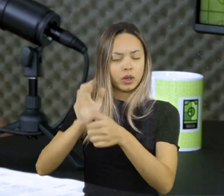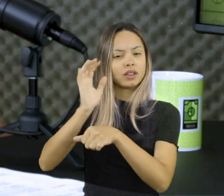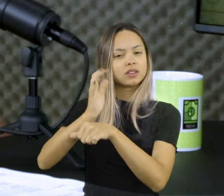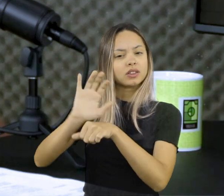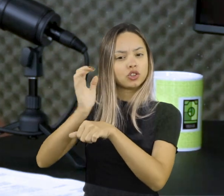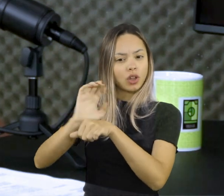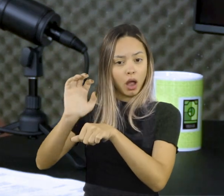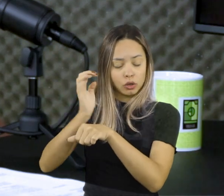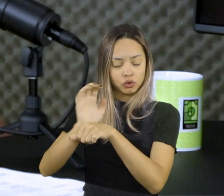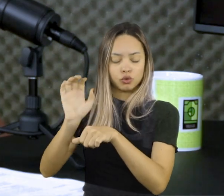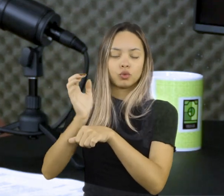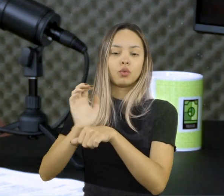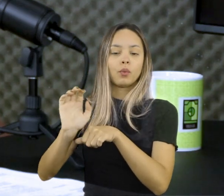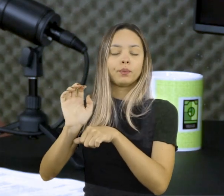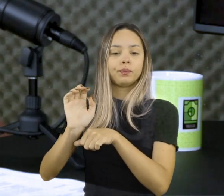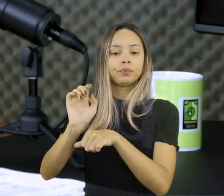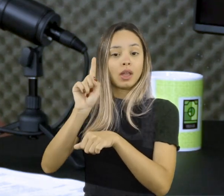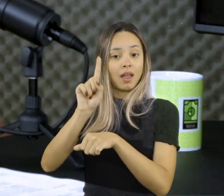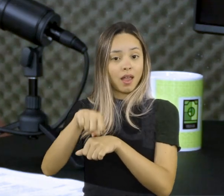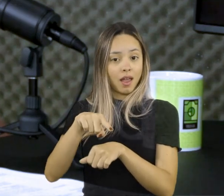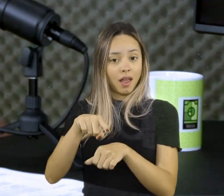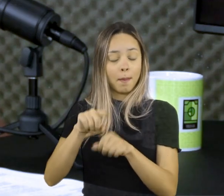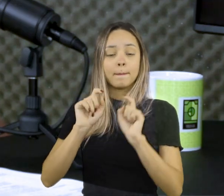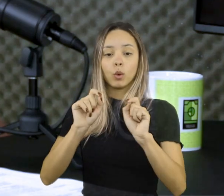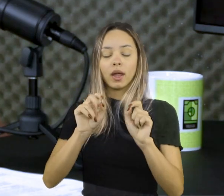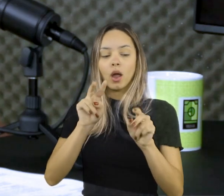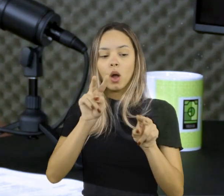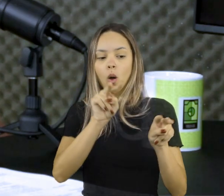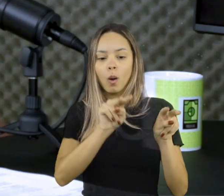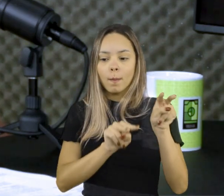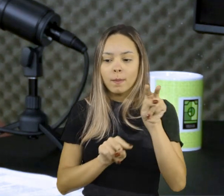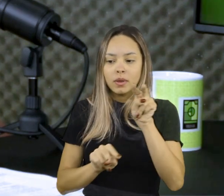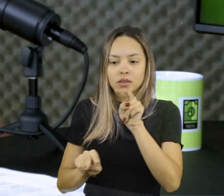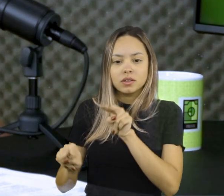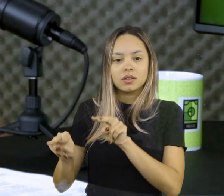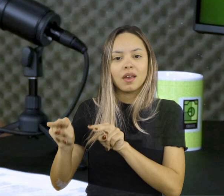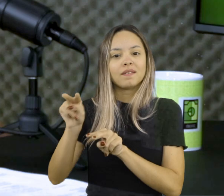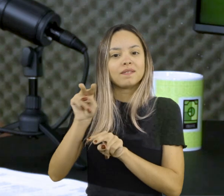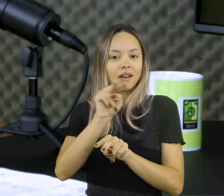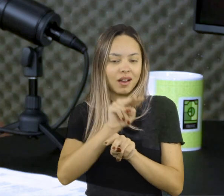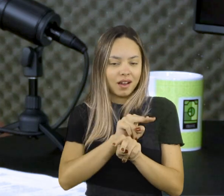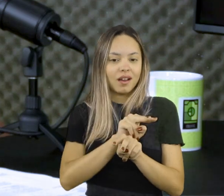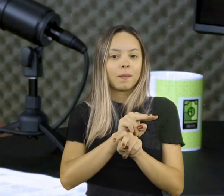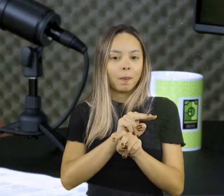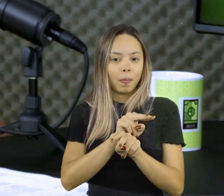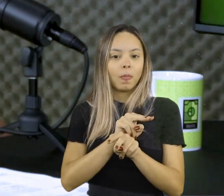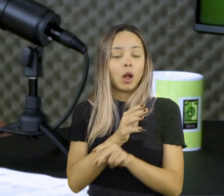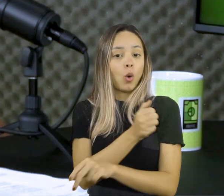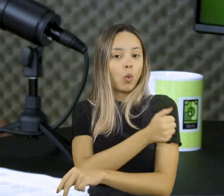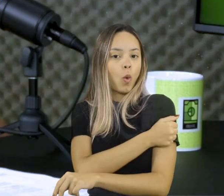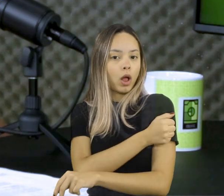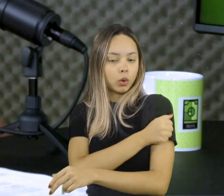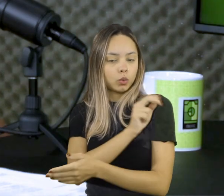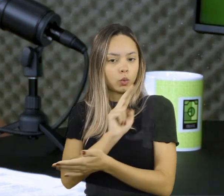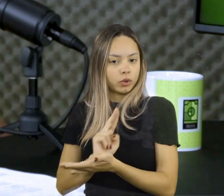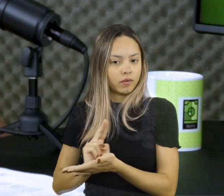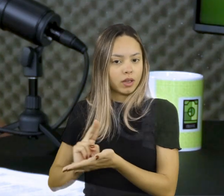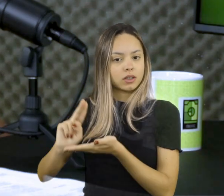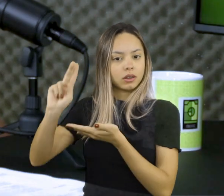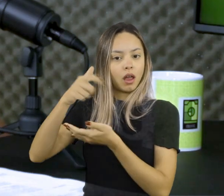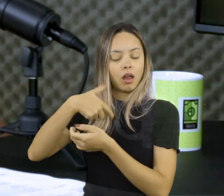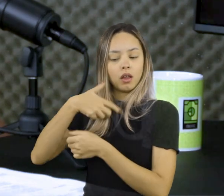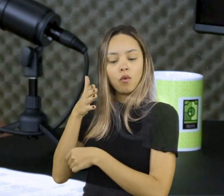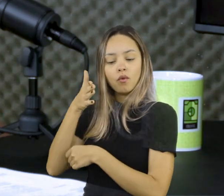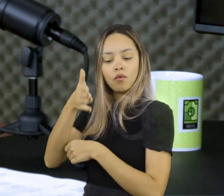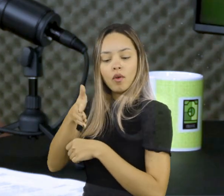obrigatório ele vem para observar, ou seja, esse estudante ele vai a campo e ele vai